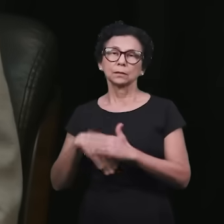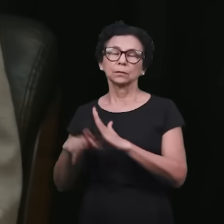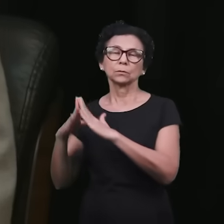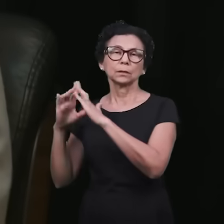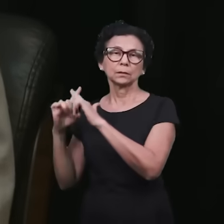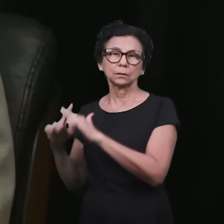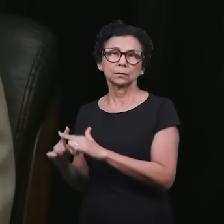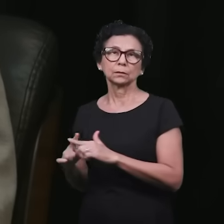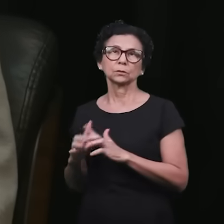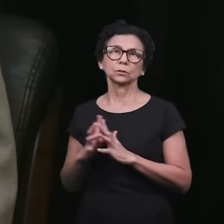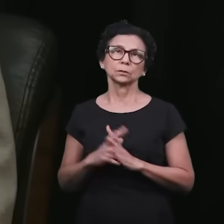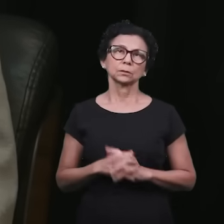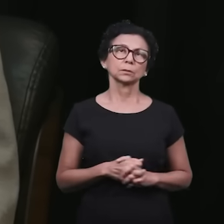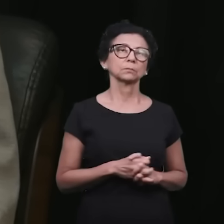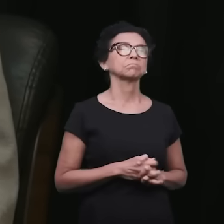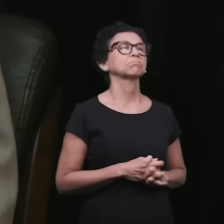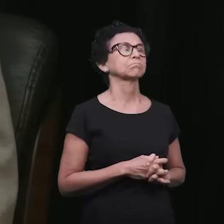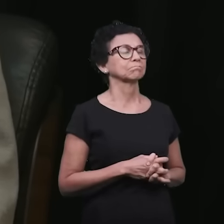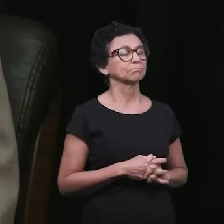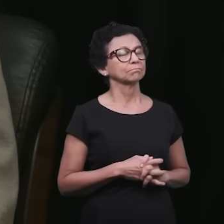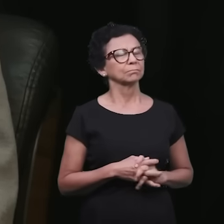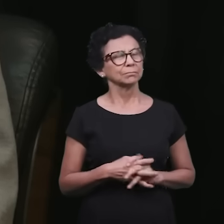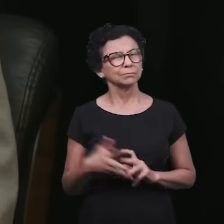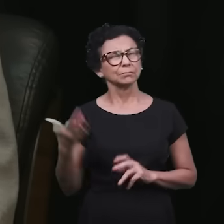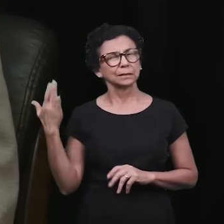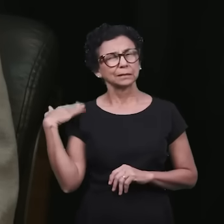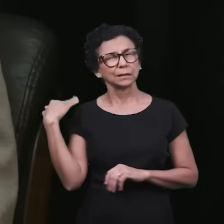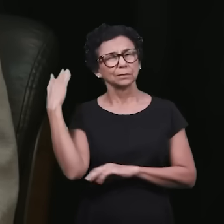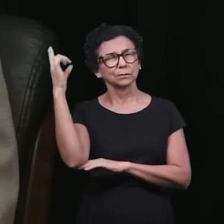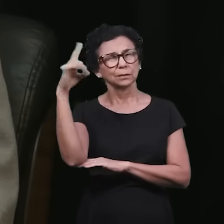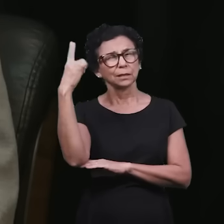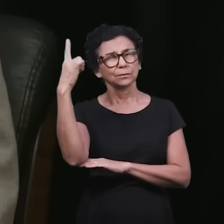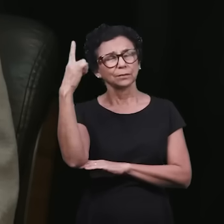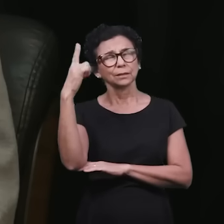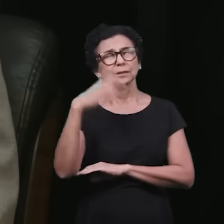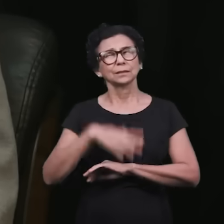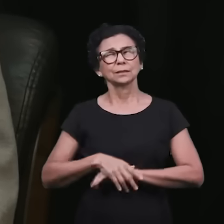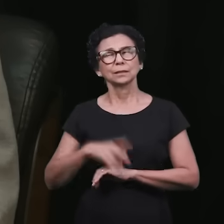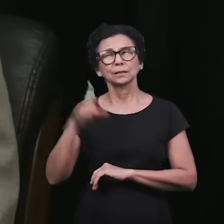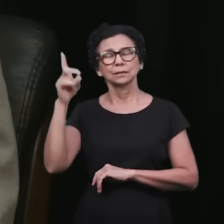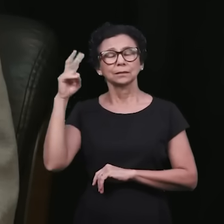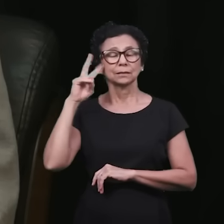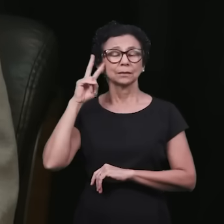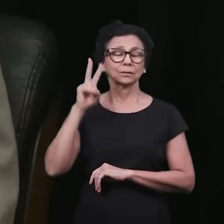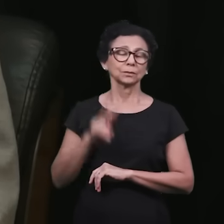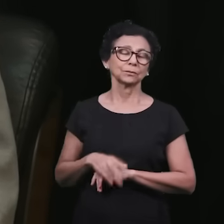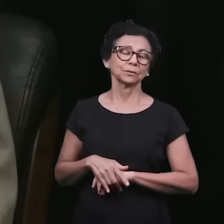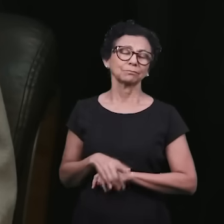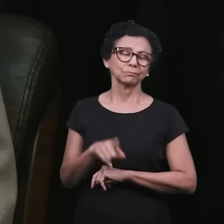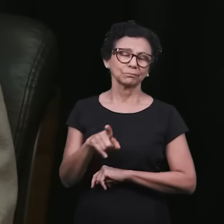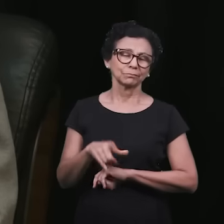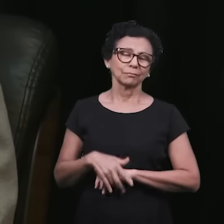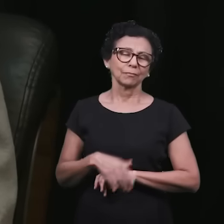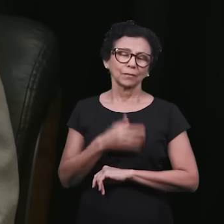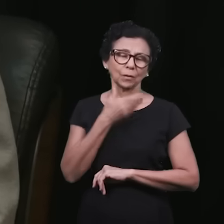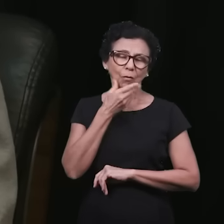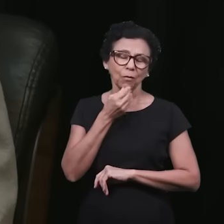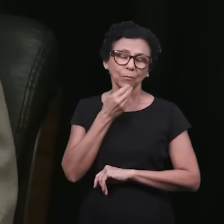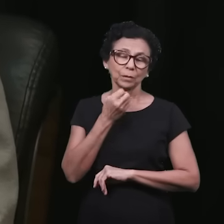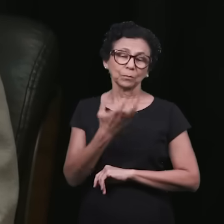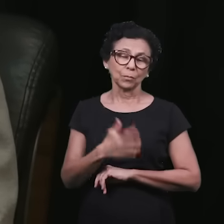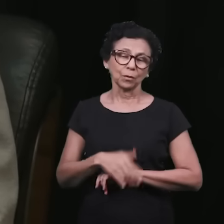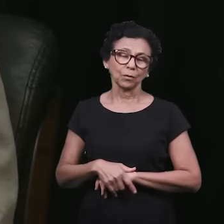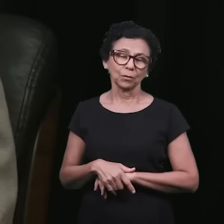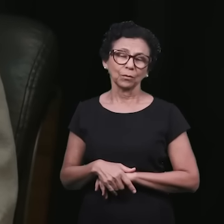nós lembramos como o senhor levantou Davi, né? O que o senhor falou? Achei Davi, filho de Jessé, varão conforme o meu coração e que fará toda a